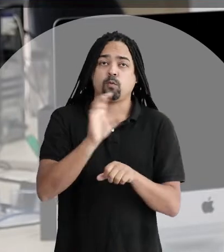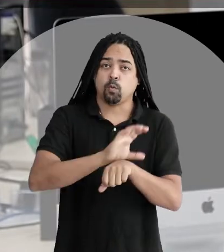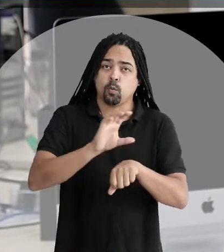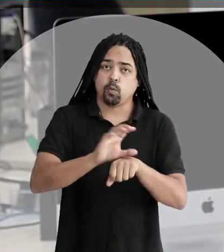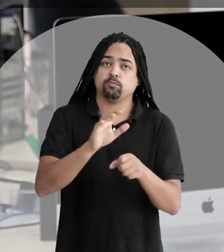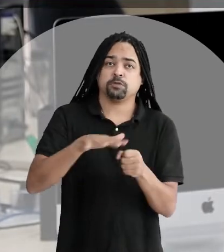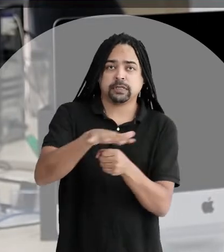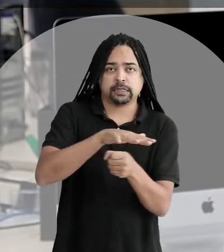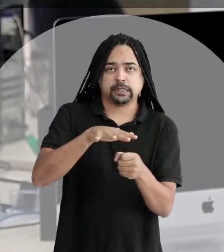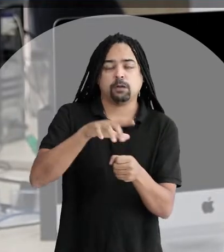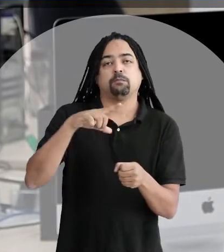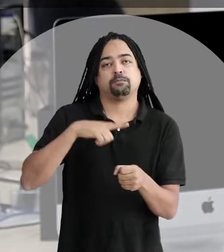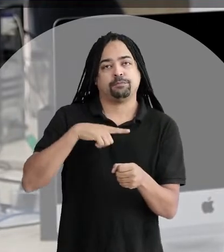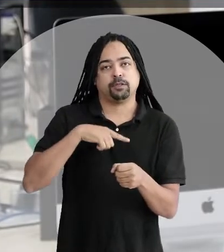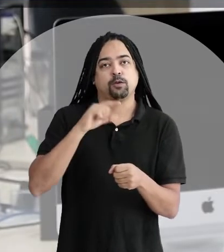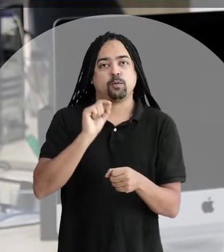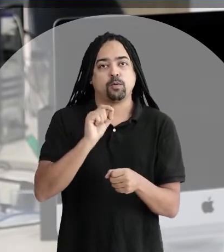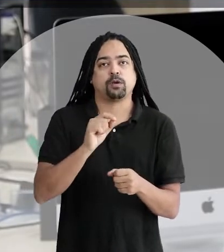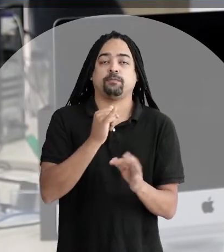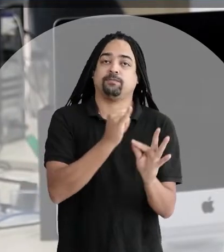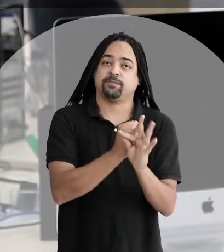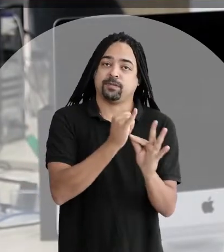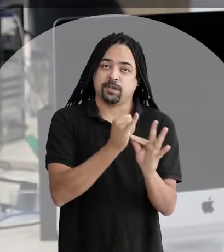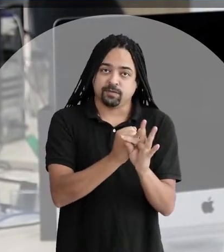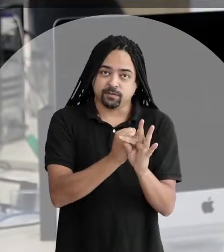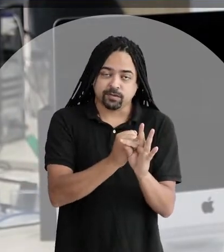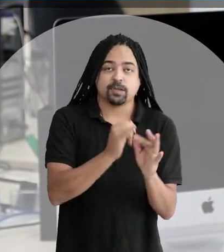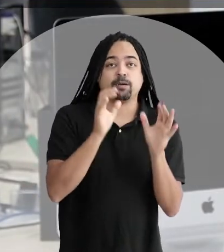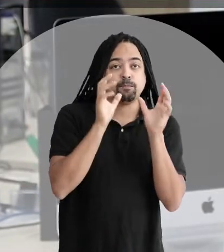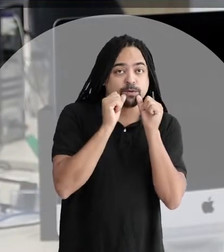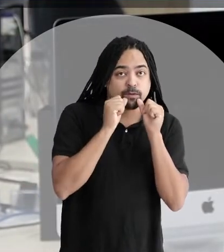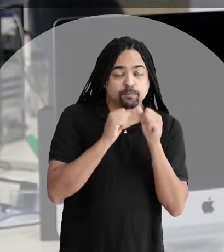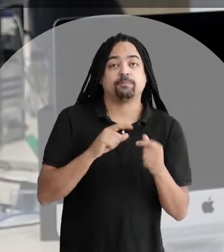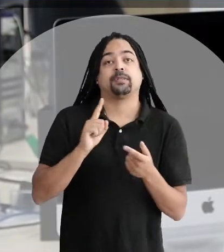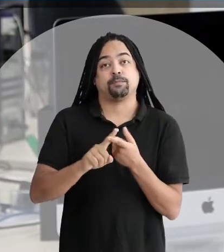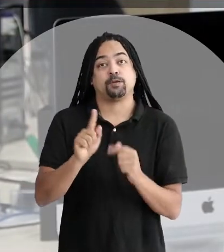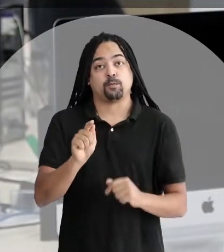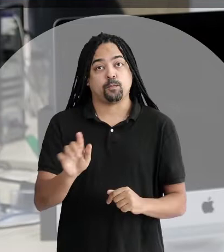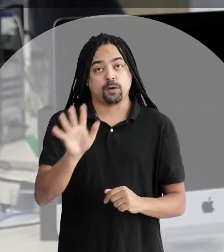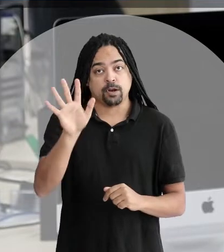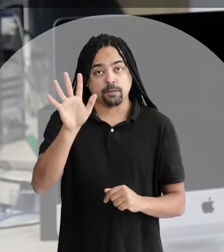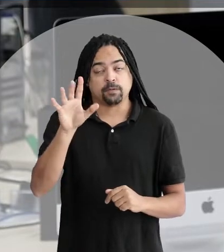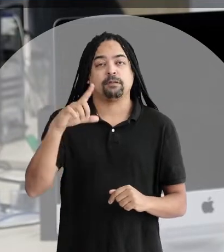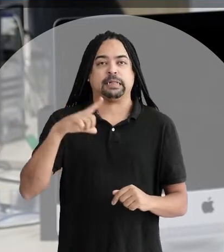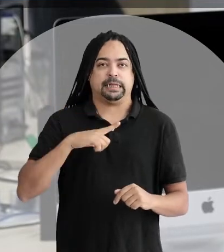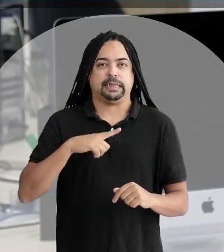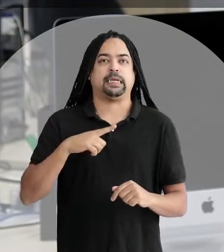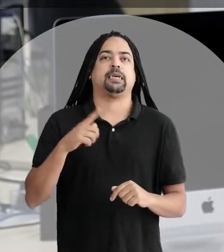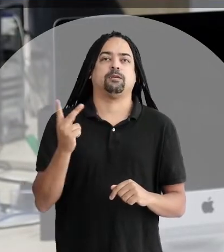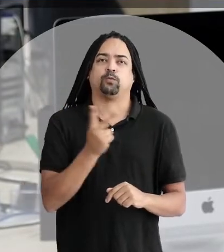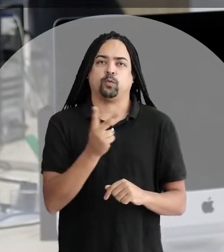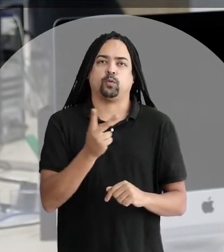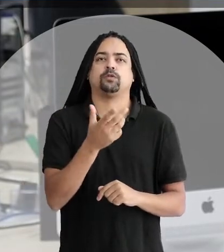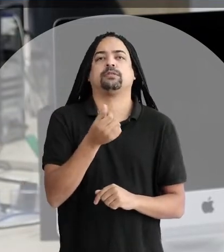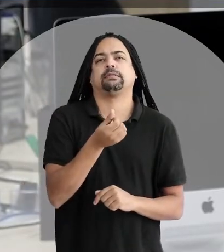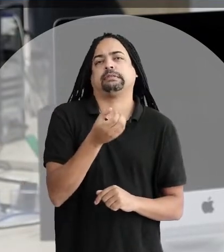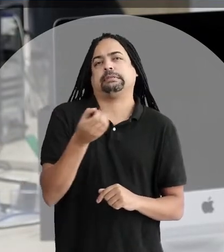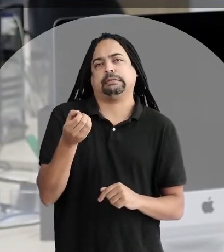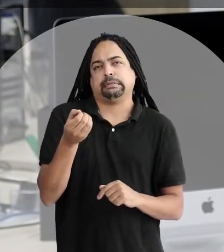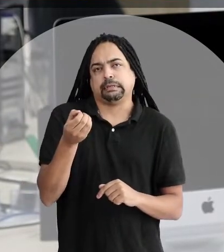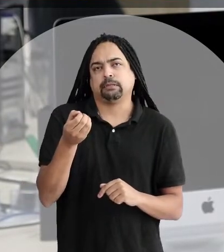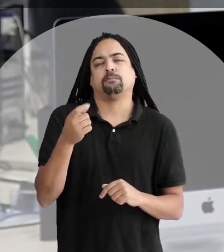campi de maranguape e guaramiranga estão com editais abertos com quase 600 vagas os cursos têm caráter de formação